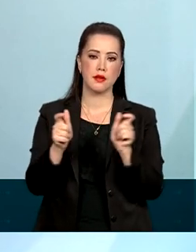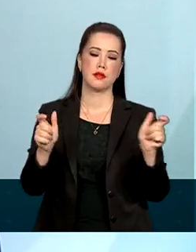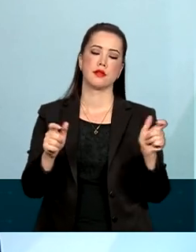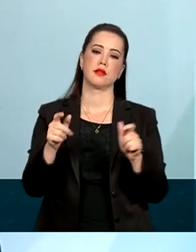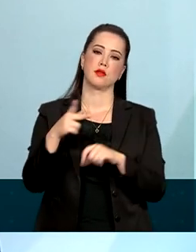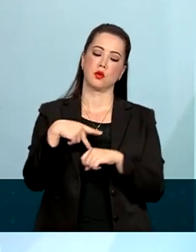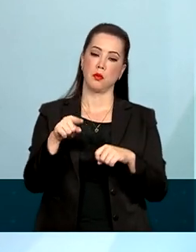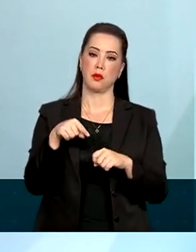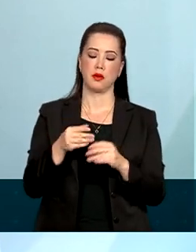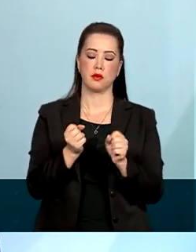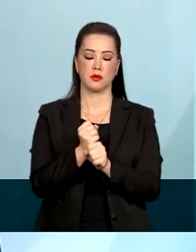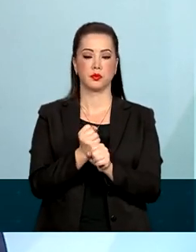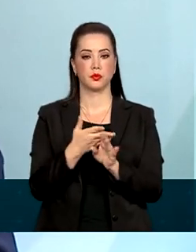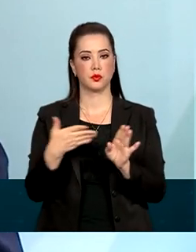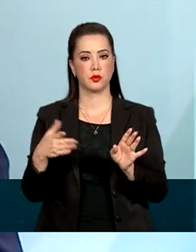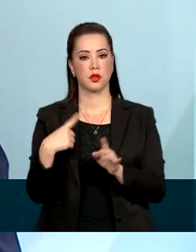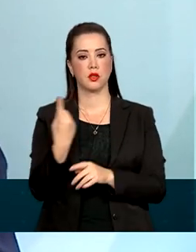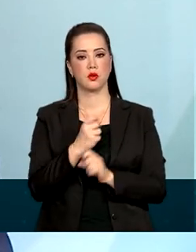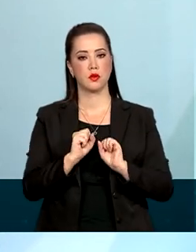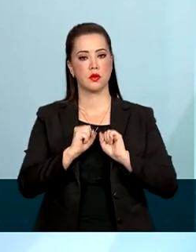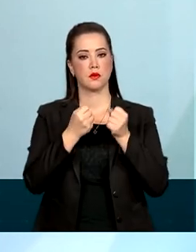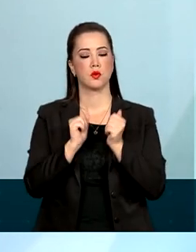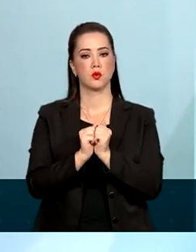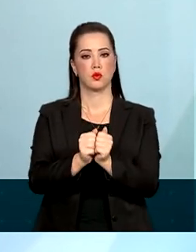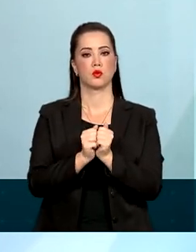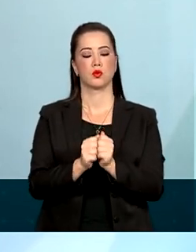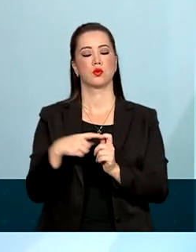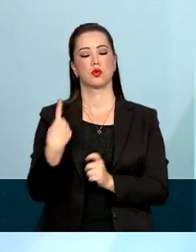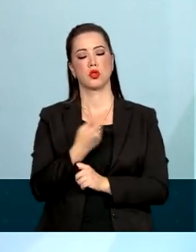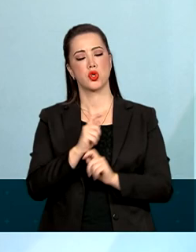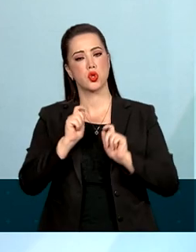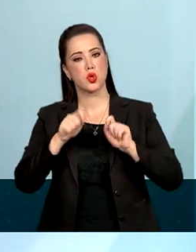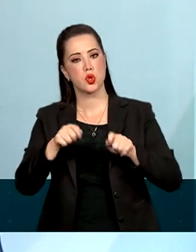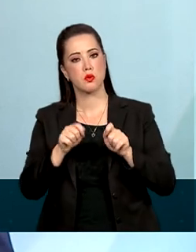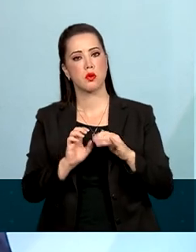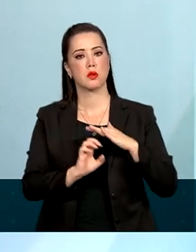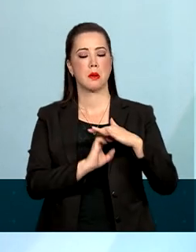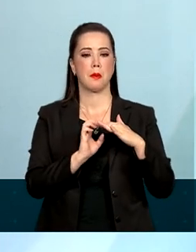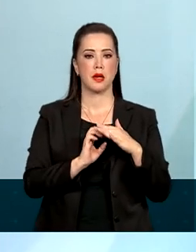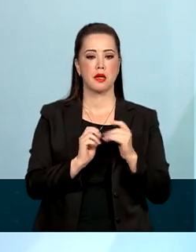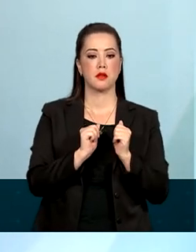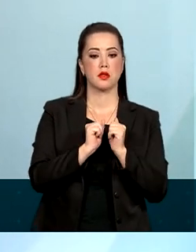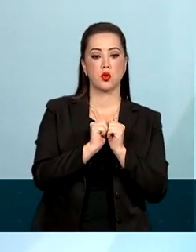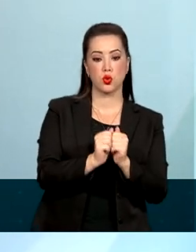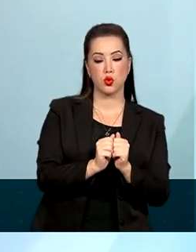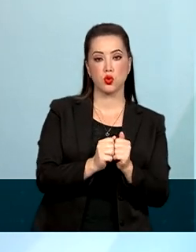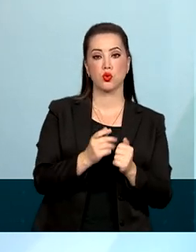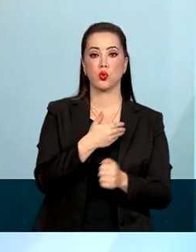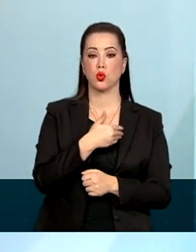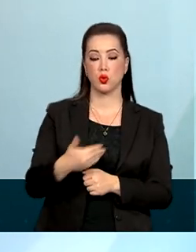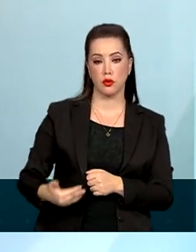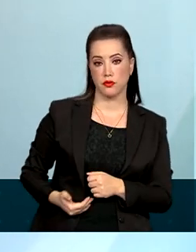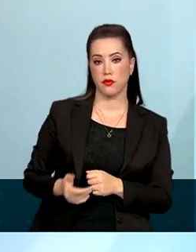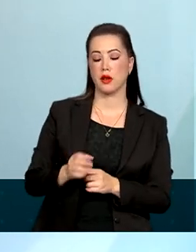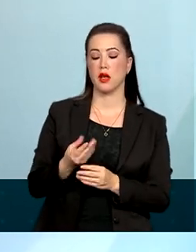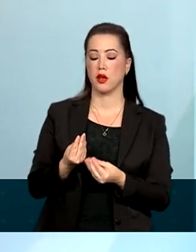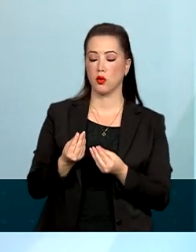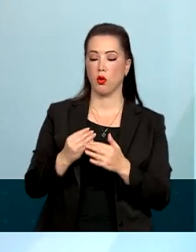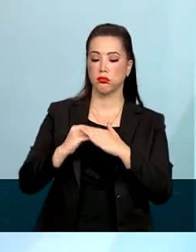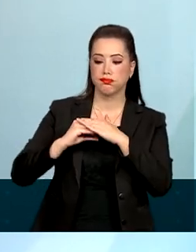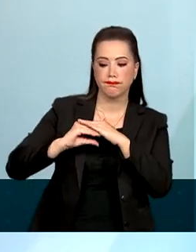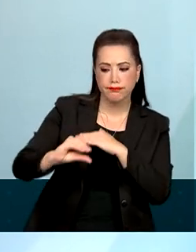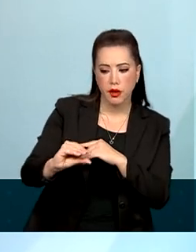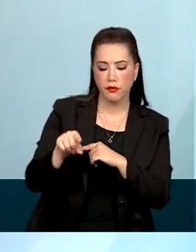um esforço conjunto de que a gente possa, junto, o poder público, o poder privado, investirmos, então, na agenda de infraestrutura, que é, assim, a grande